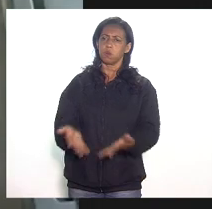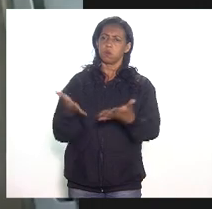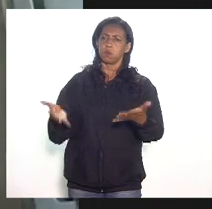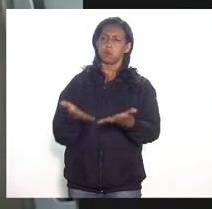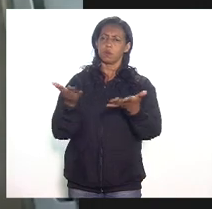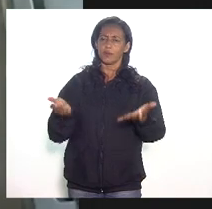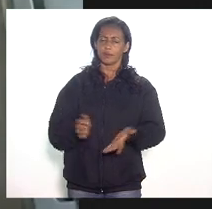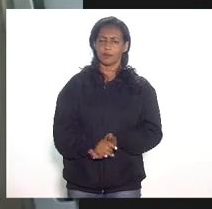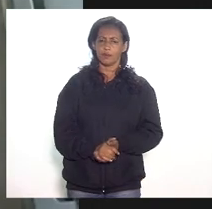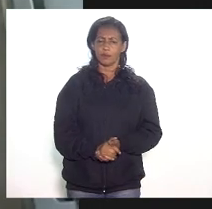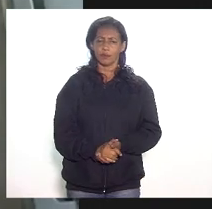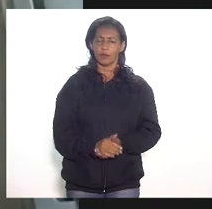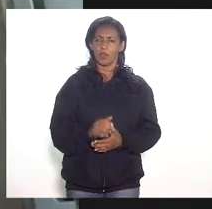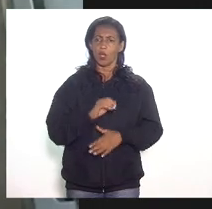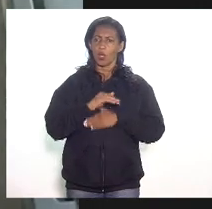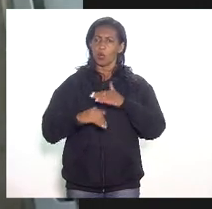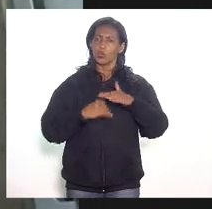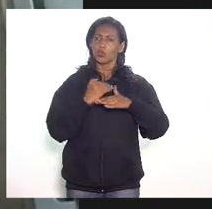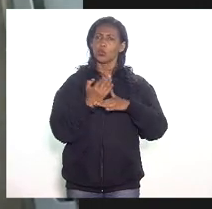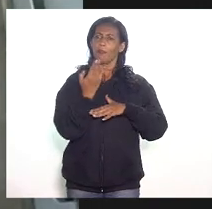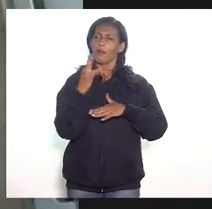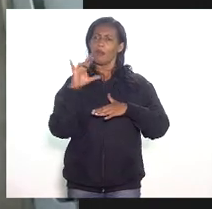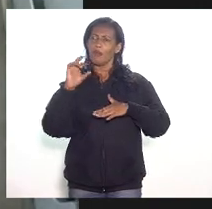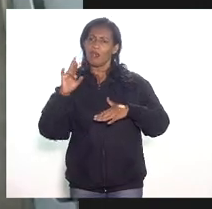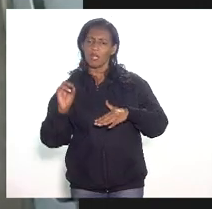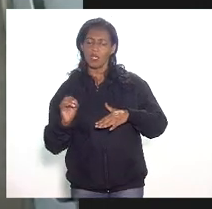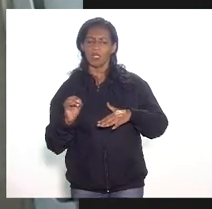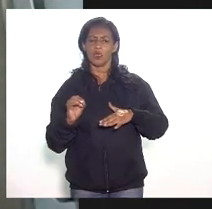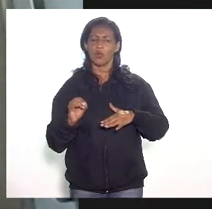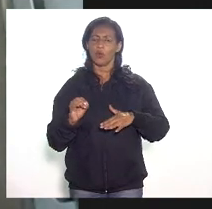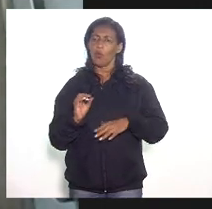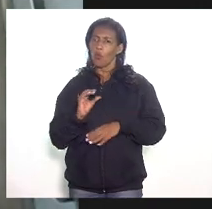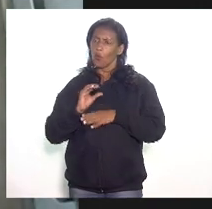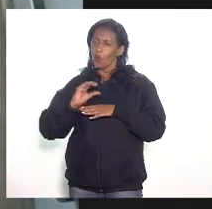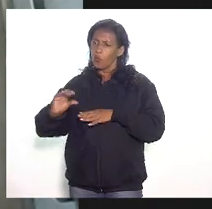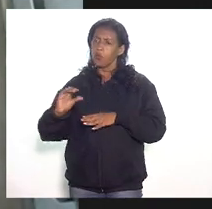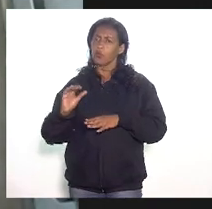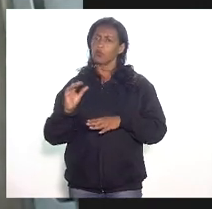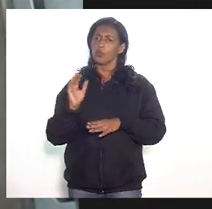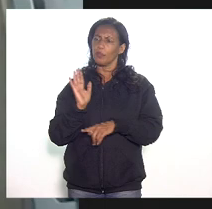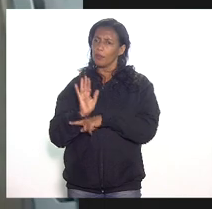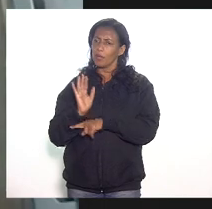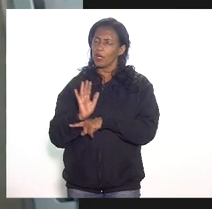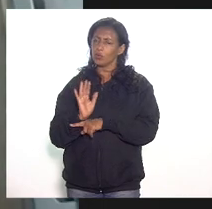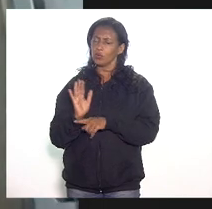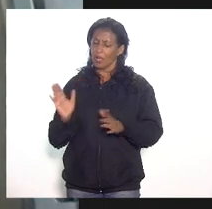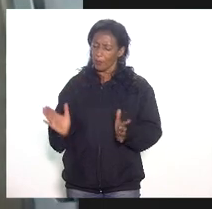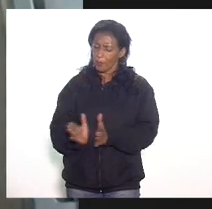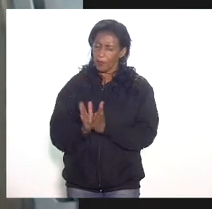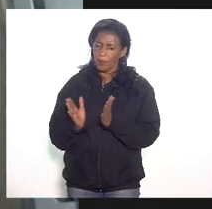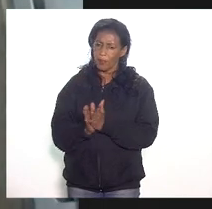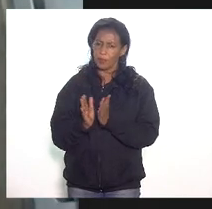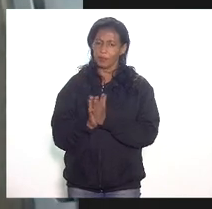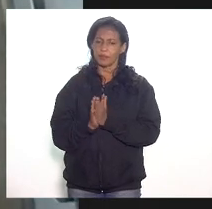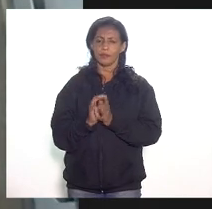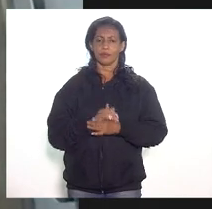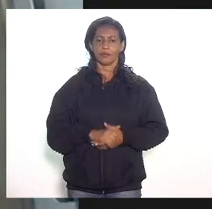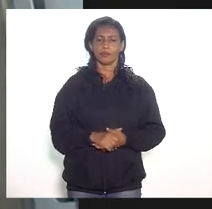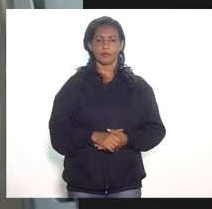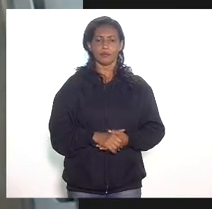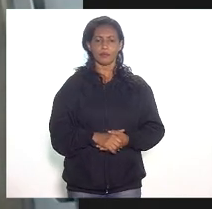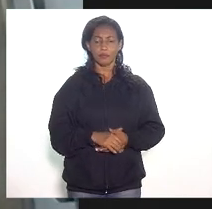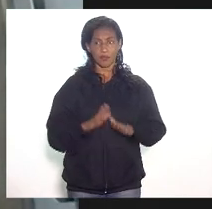recursos para o Supera Rio, para o FECAM, para o Fundo de Combate à Pobreza, por que também pedir auxílio também ao fundo do judiciário?